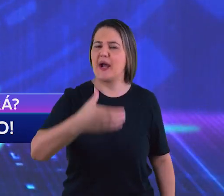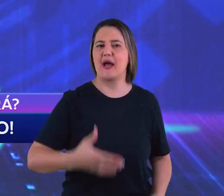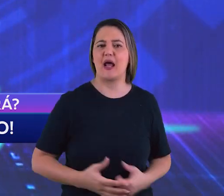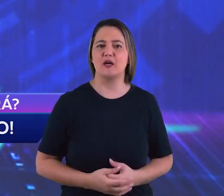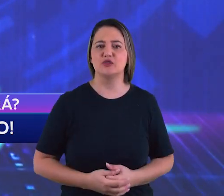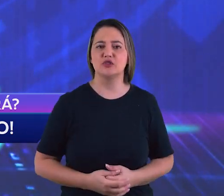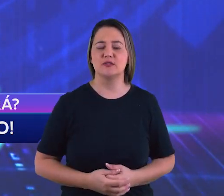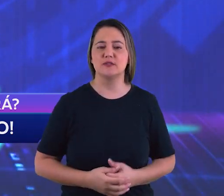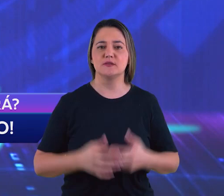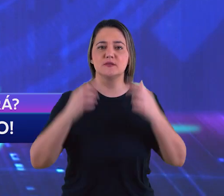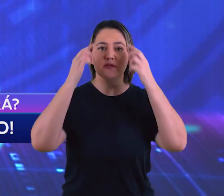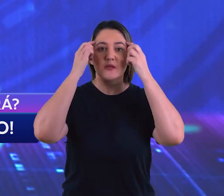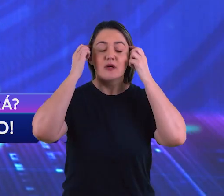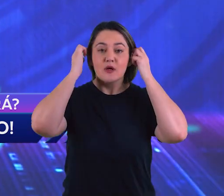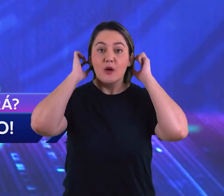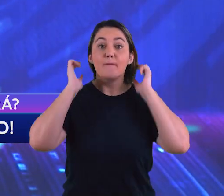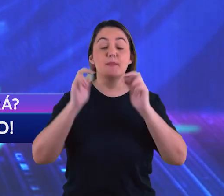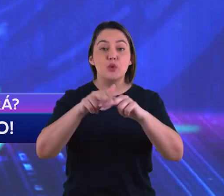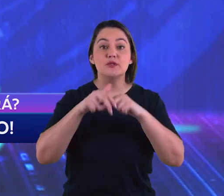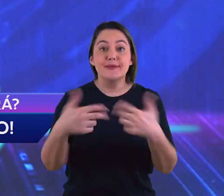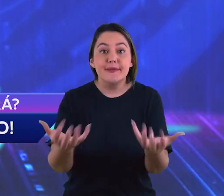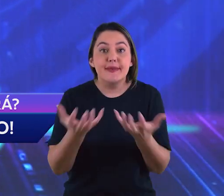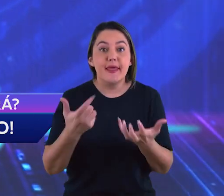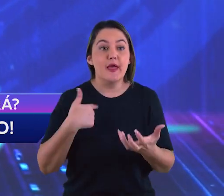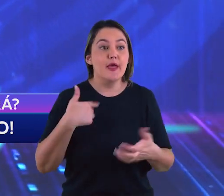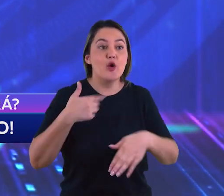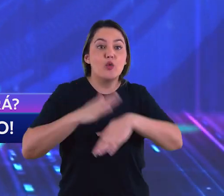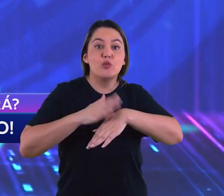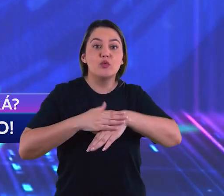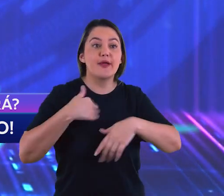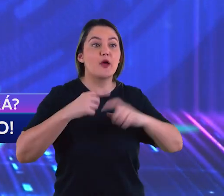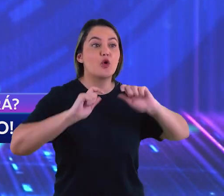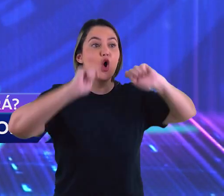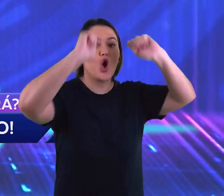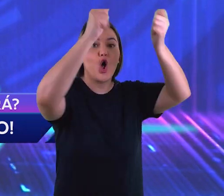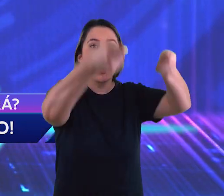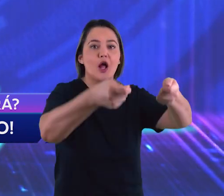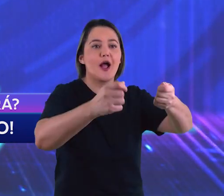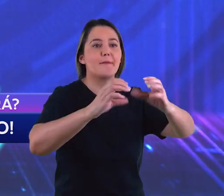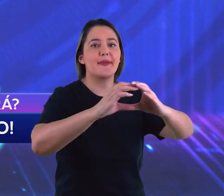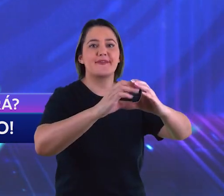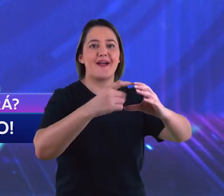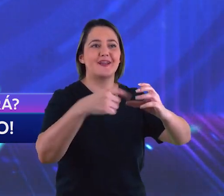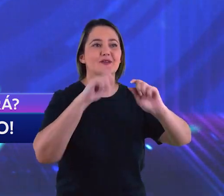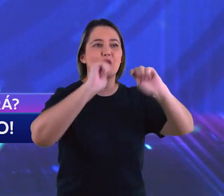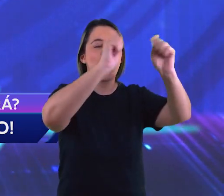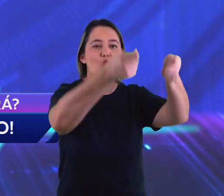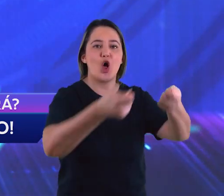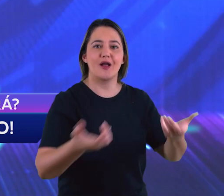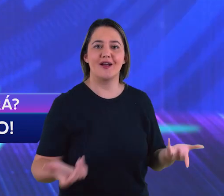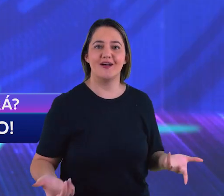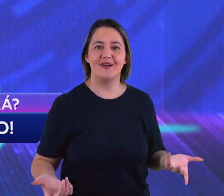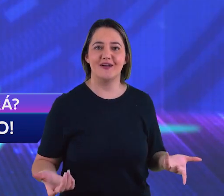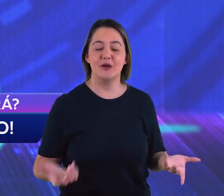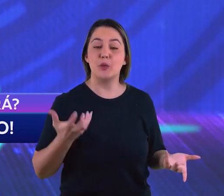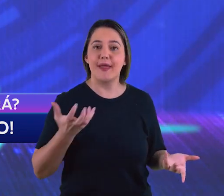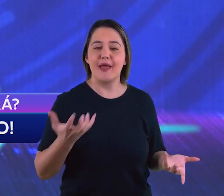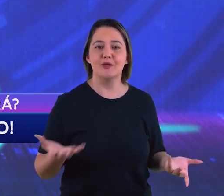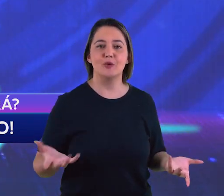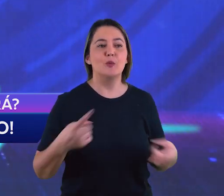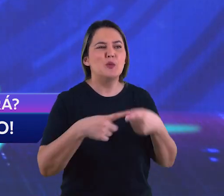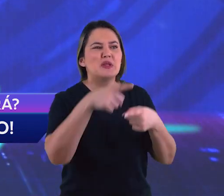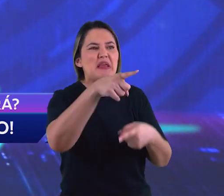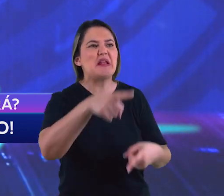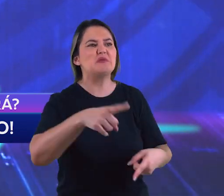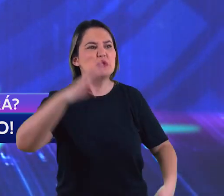havia enfrentado, e por isso ele não abria mão dele mesmo colocar esta medalha. Quando eu olho para a